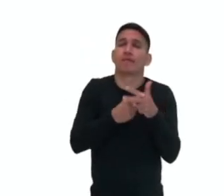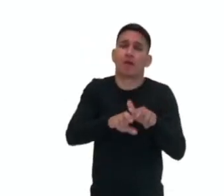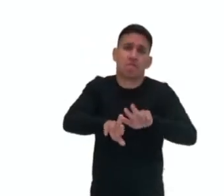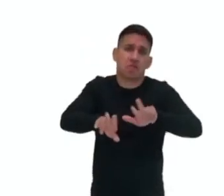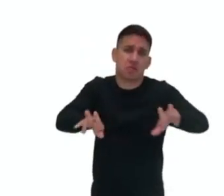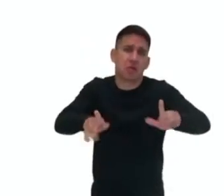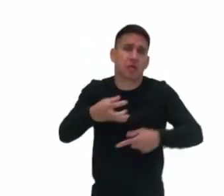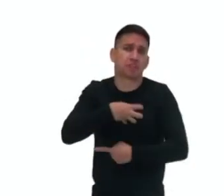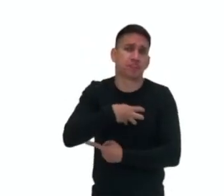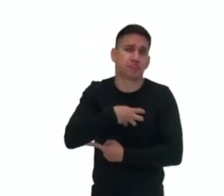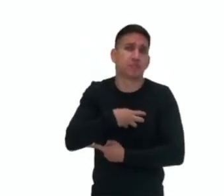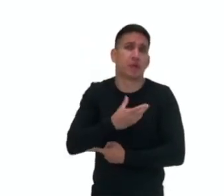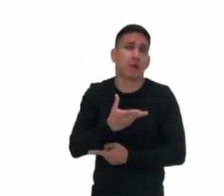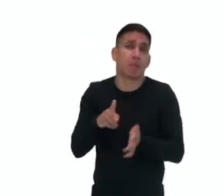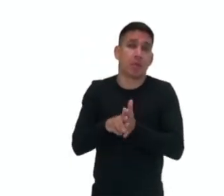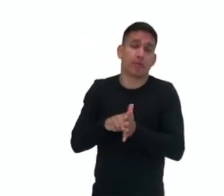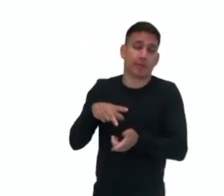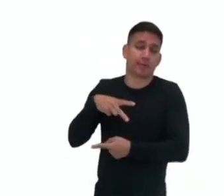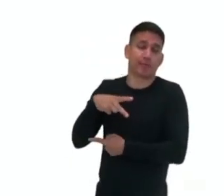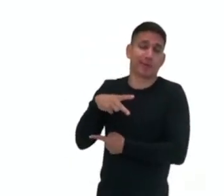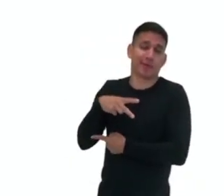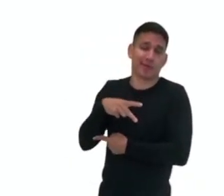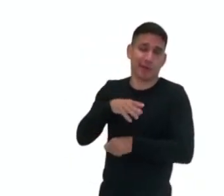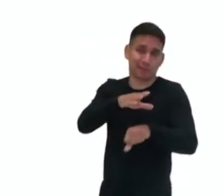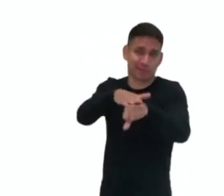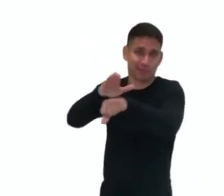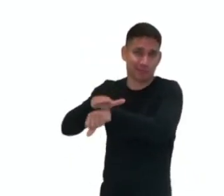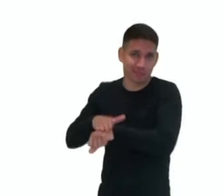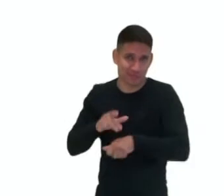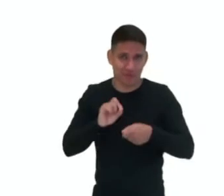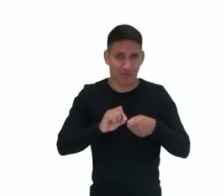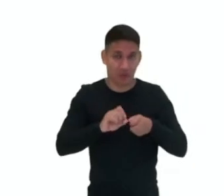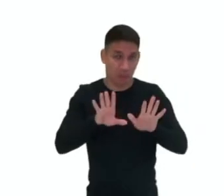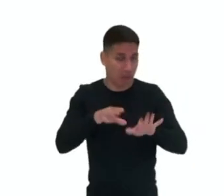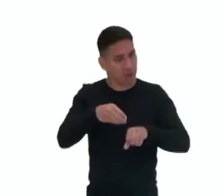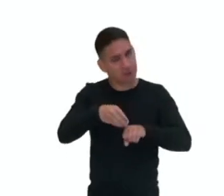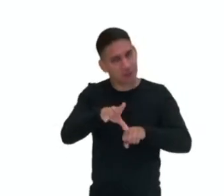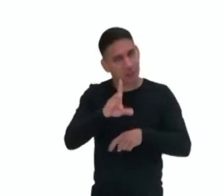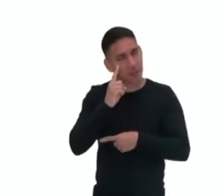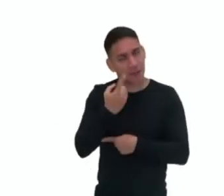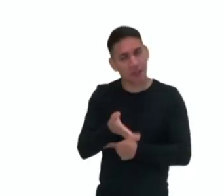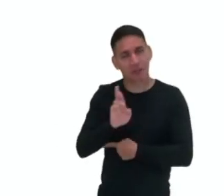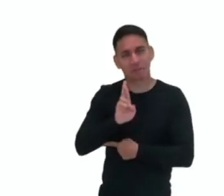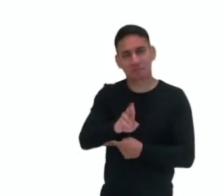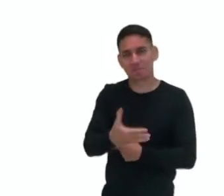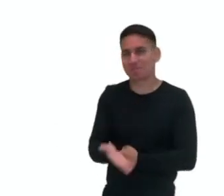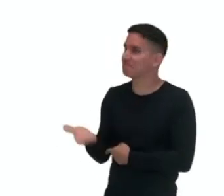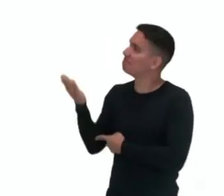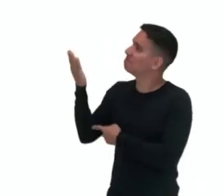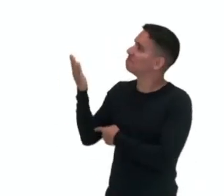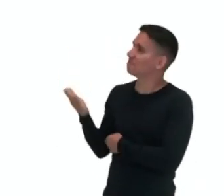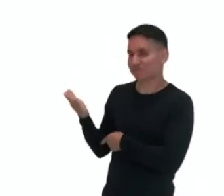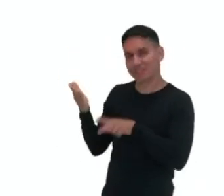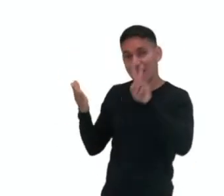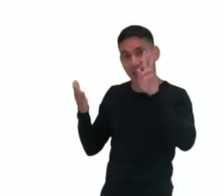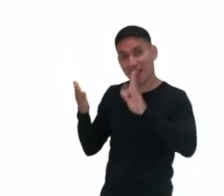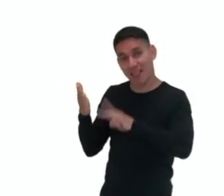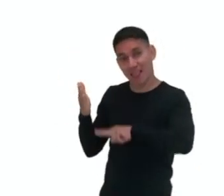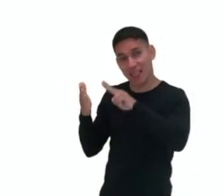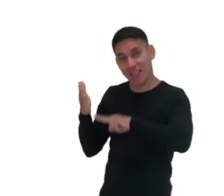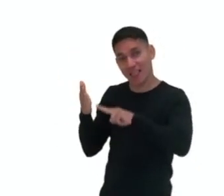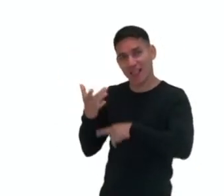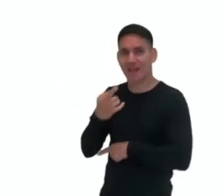né? É uma questão pessoal até. Mais uma delas, né? Coloquei aqui na tela, vocês estão observando em